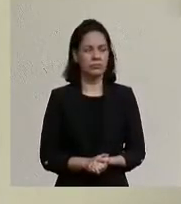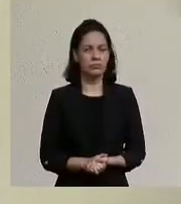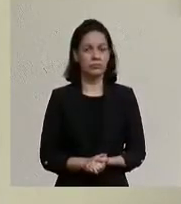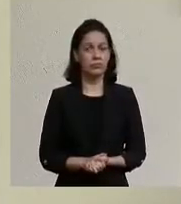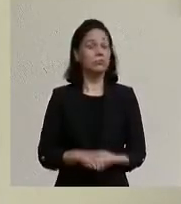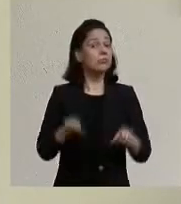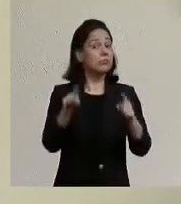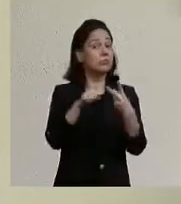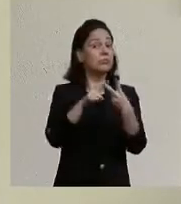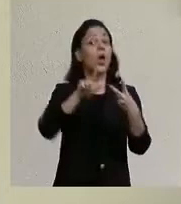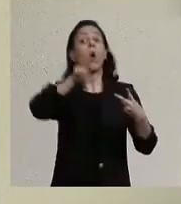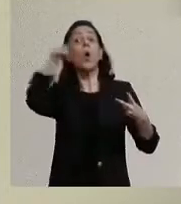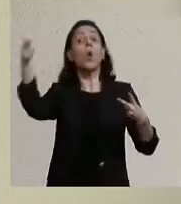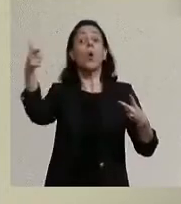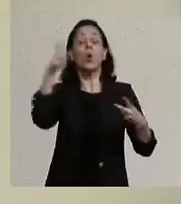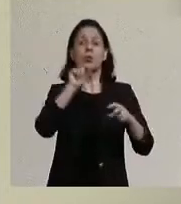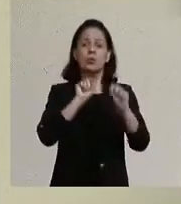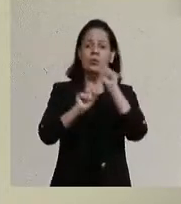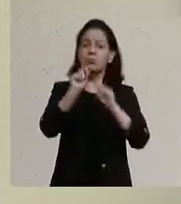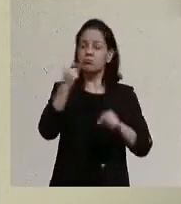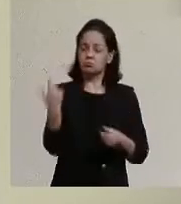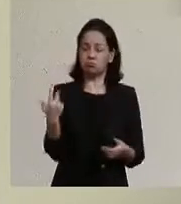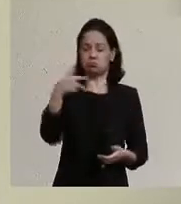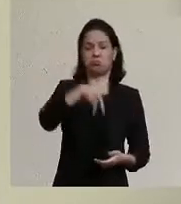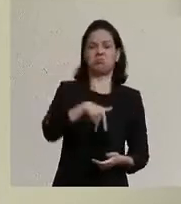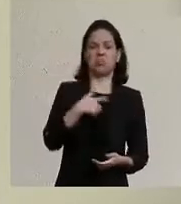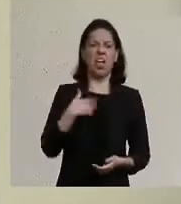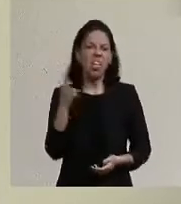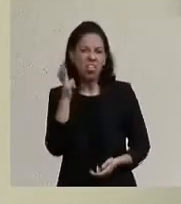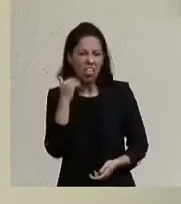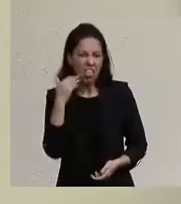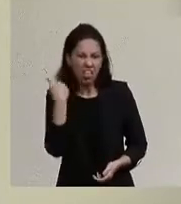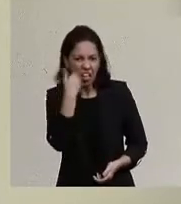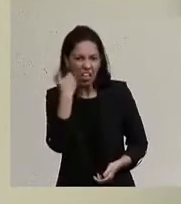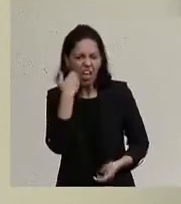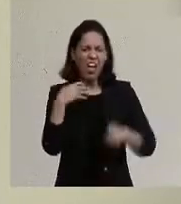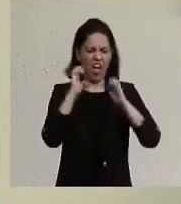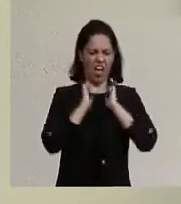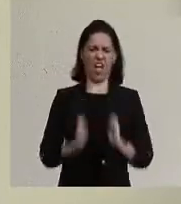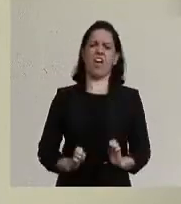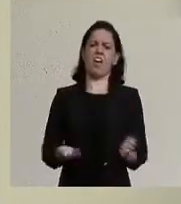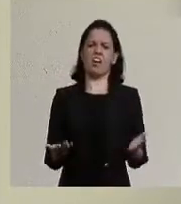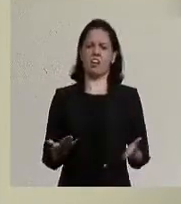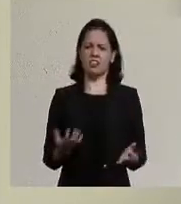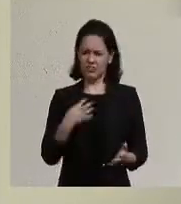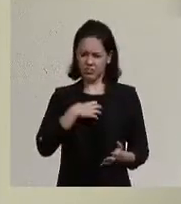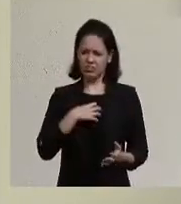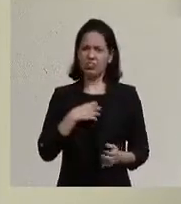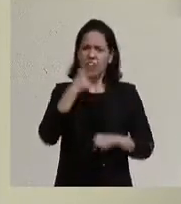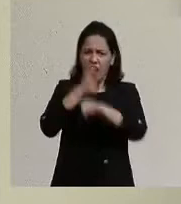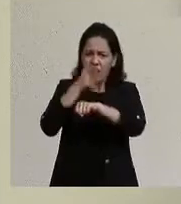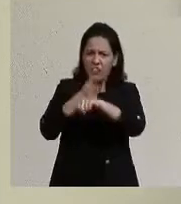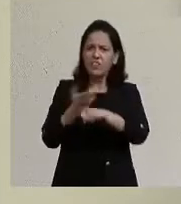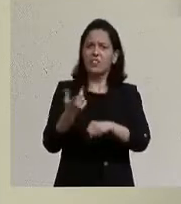e o outro que falou também vergonha na cara de ética de moral tem vídeo seu tentando jogar sapato em mim